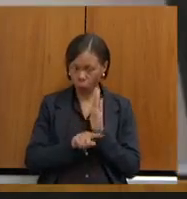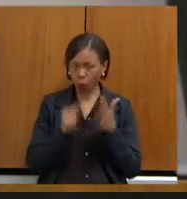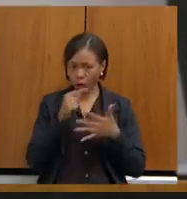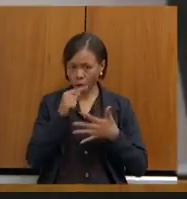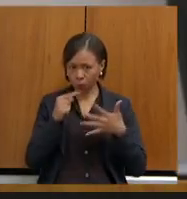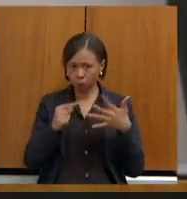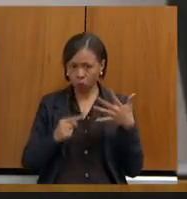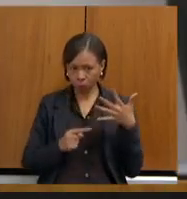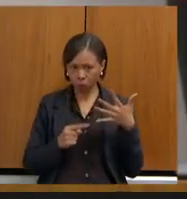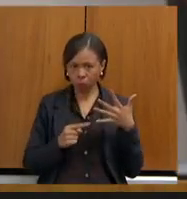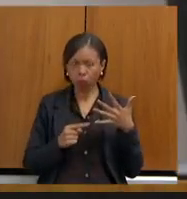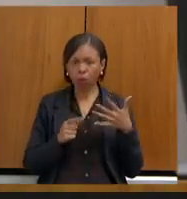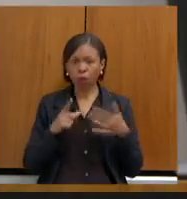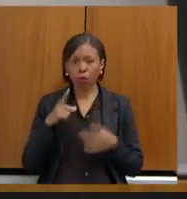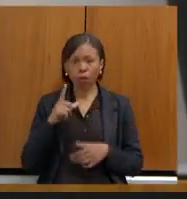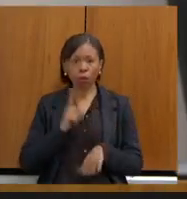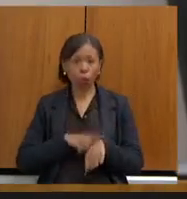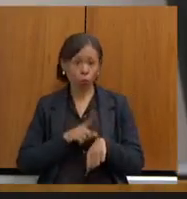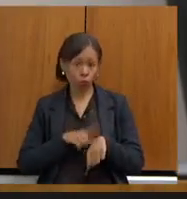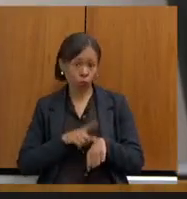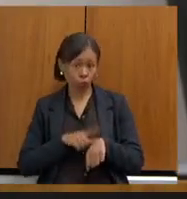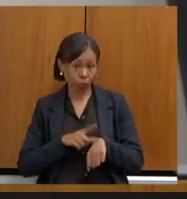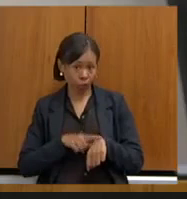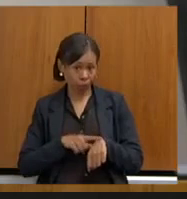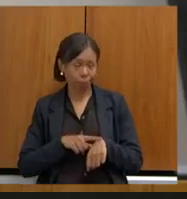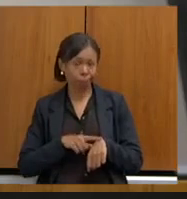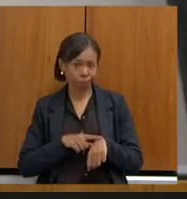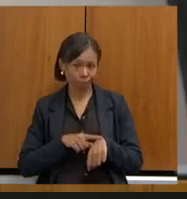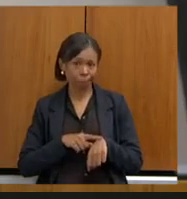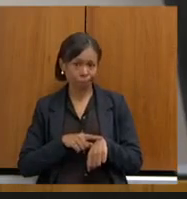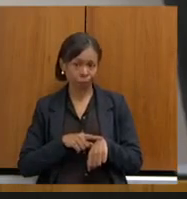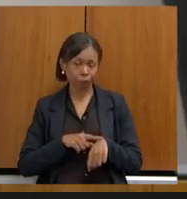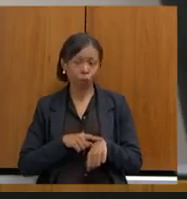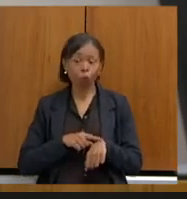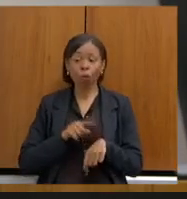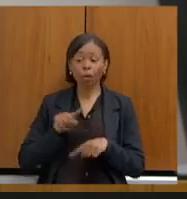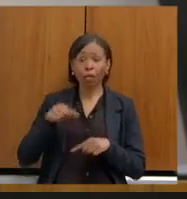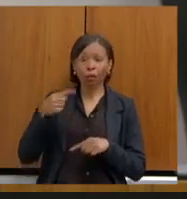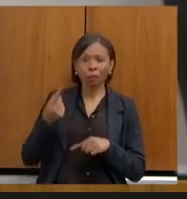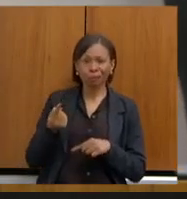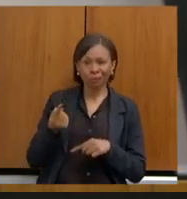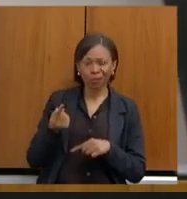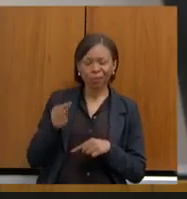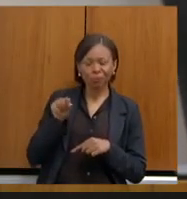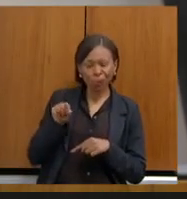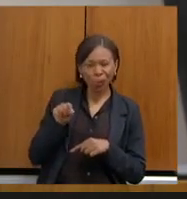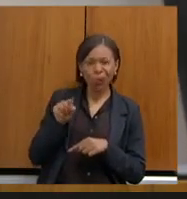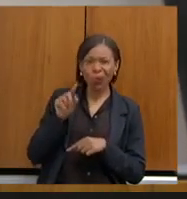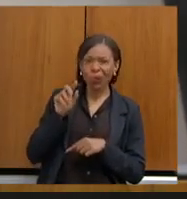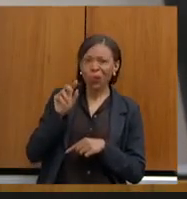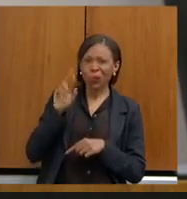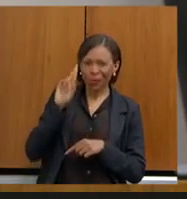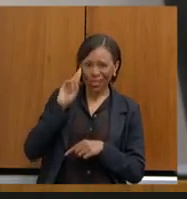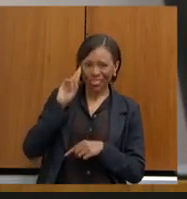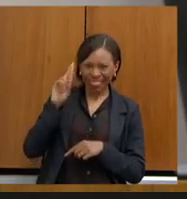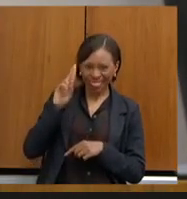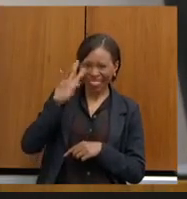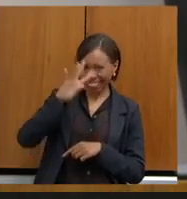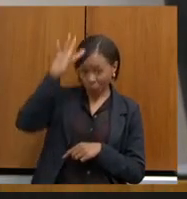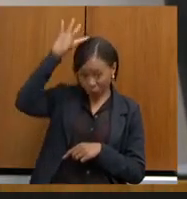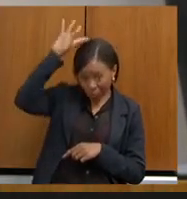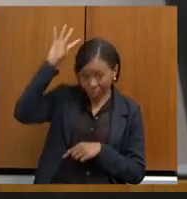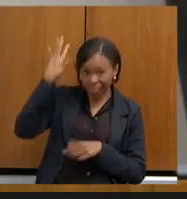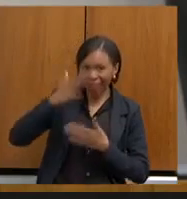o espaço de tempo necessário ao coronel Estevam para poder respirar e tomar um pouco de água